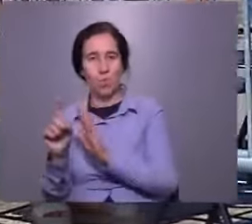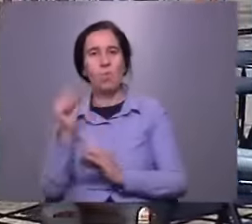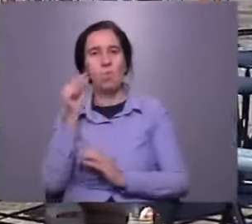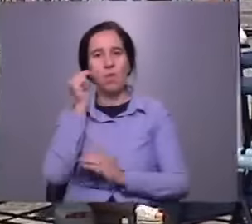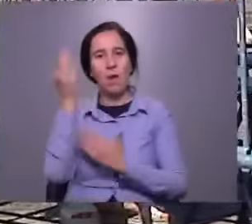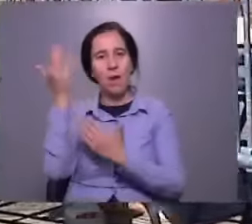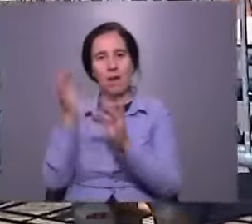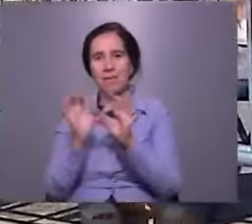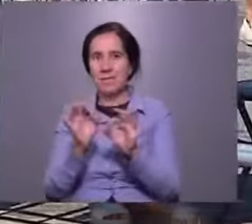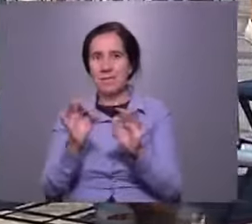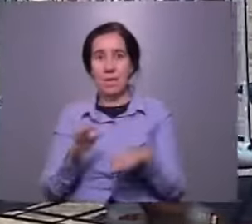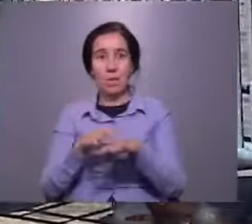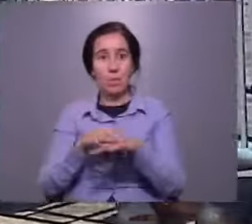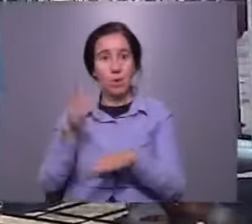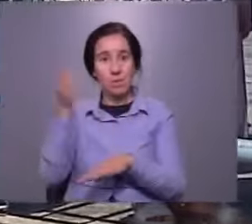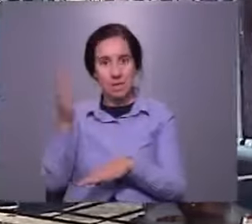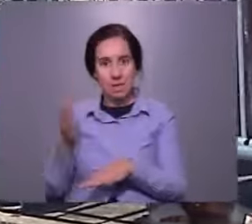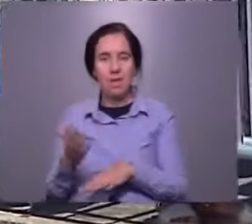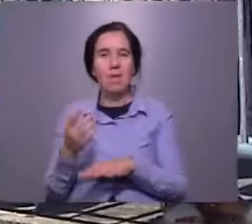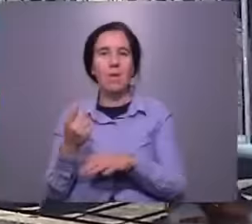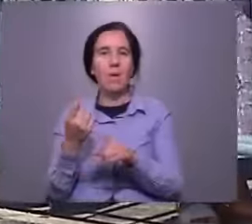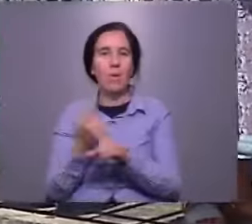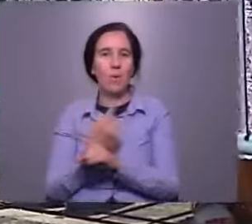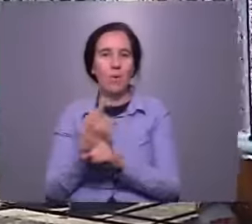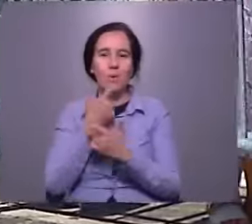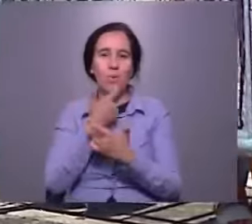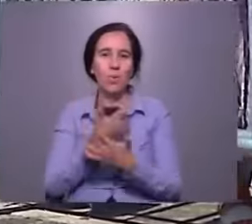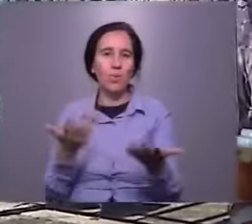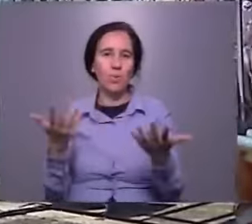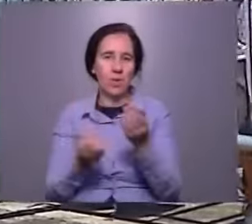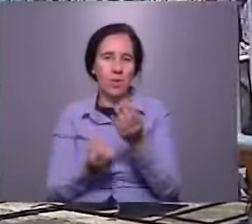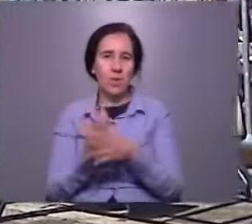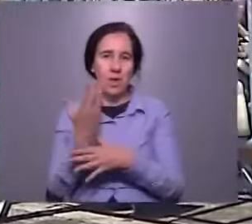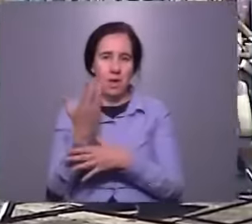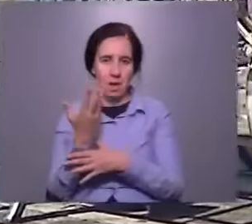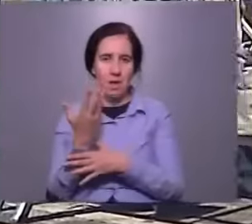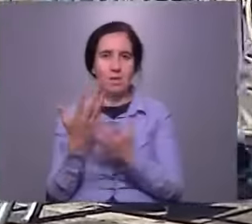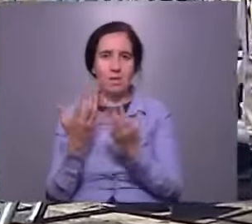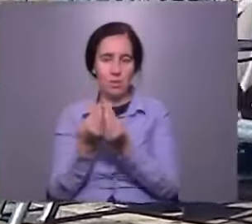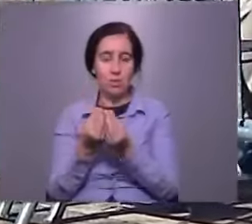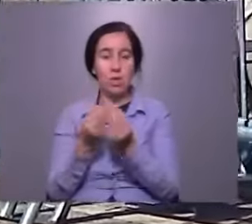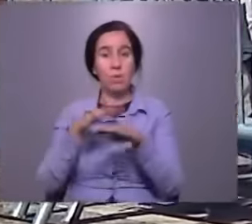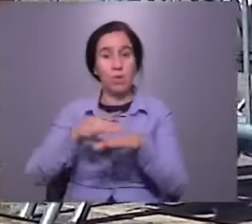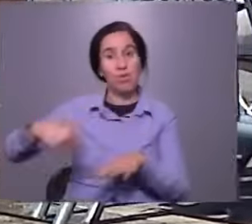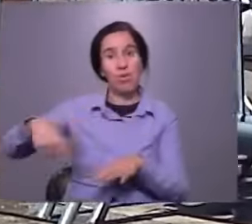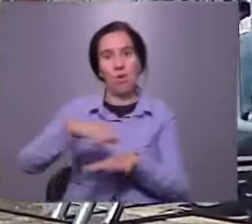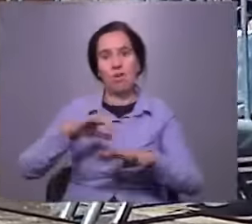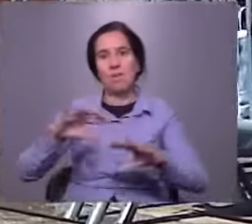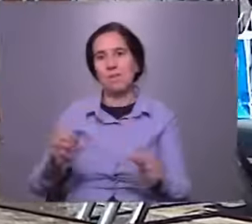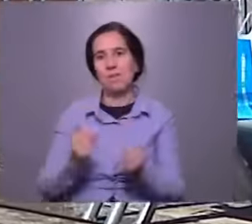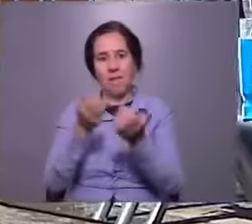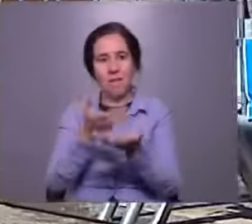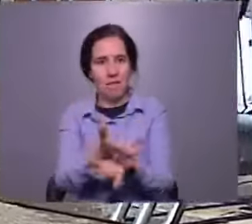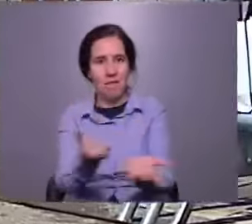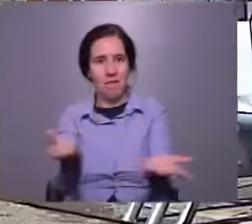Deus de Deus, luz da luz, Deus verdadeiro de Deus verdadeiro, gerado e não